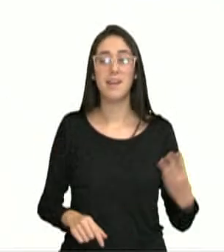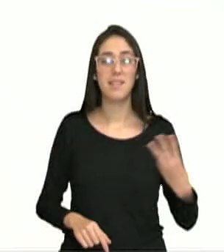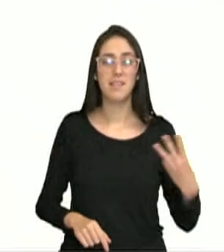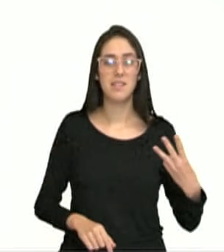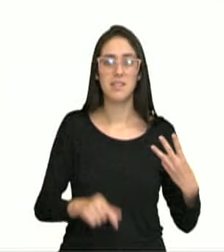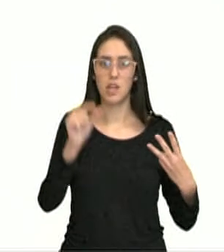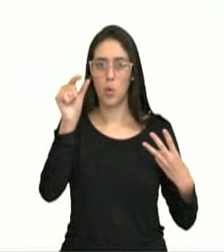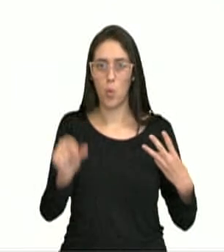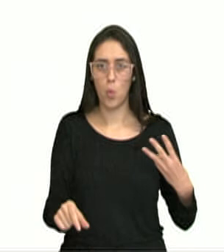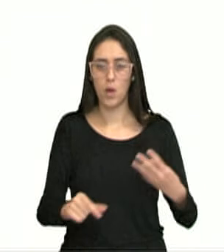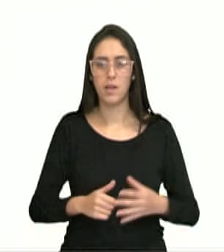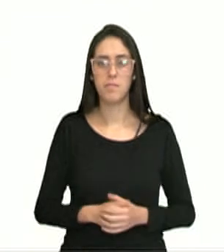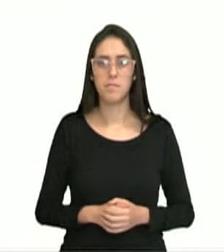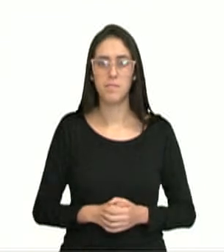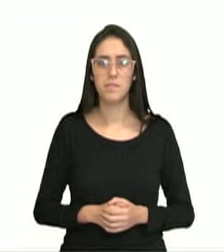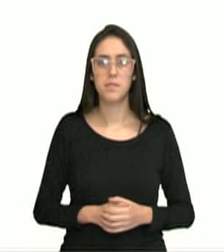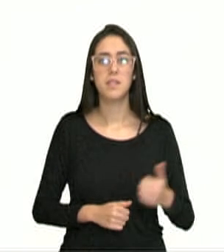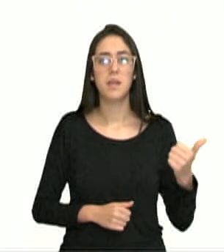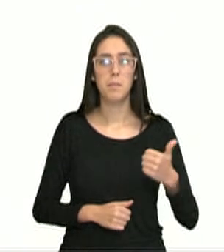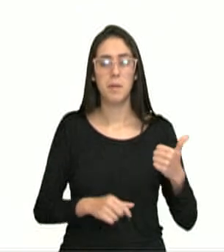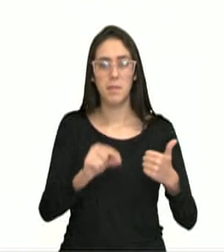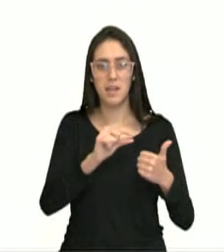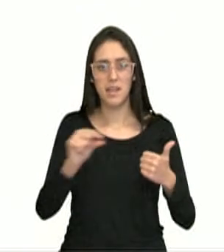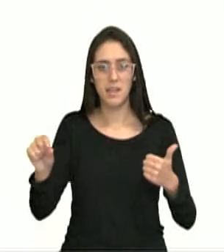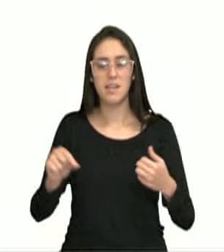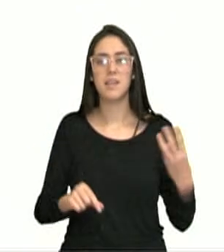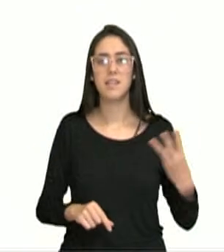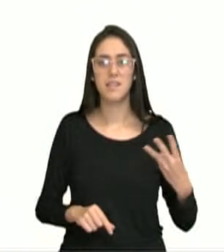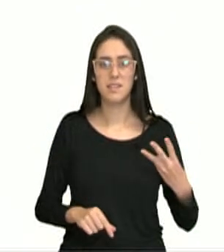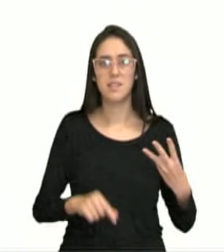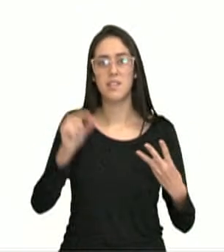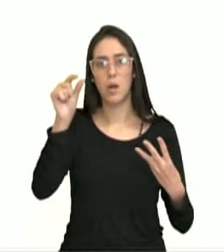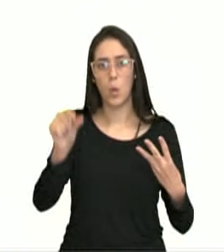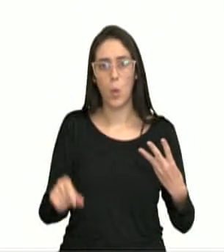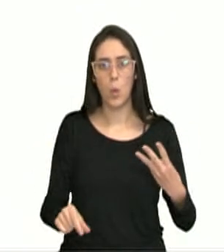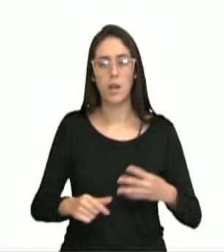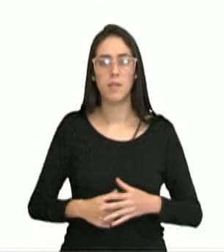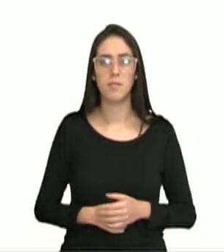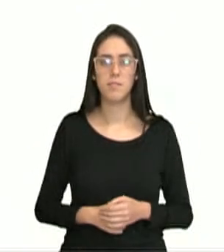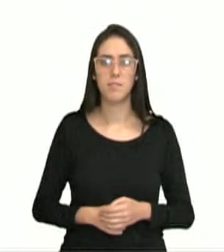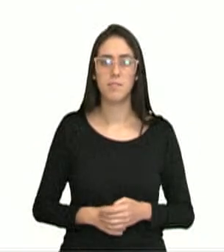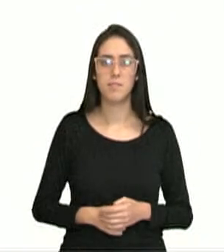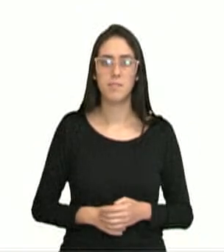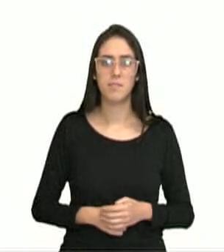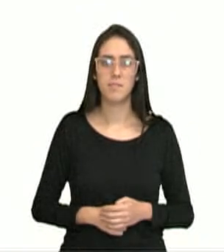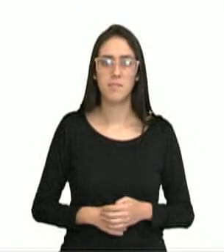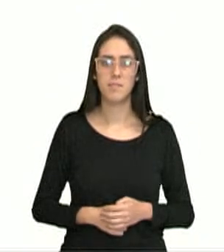coluna. Primeira linha, terceira coluna.